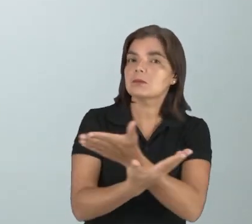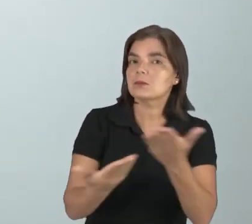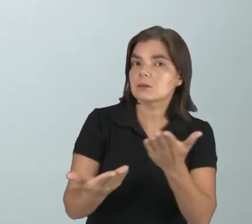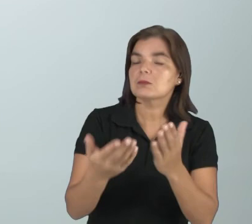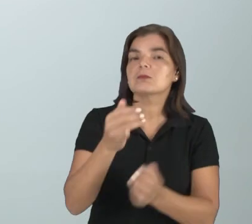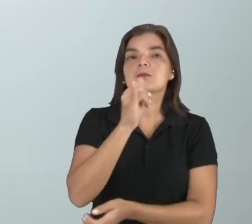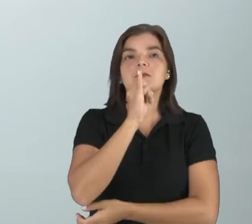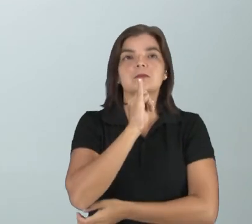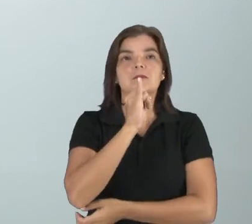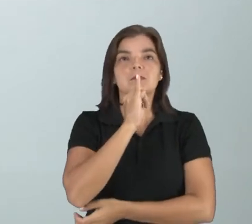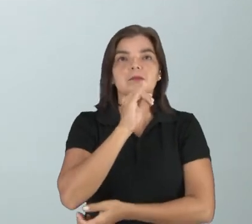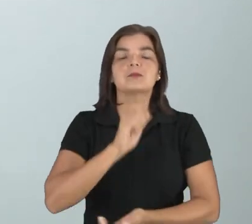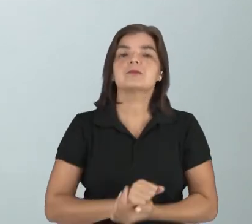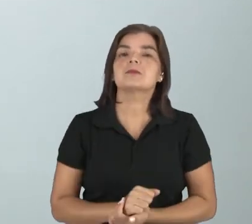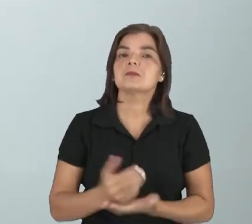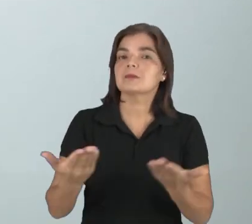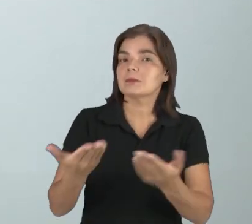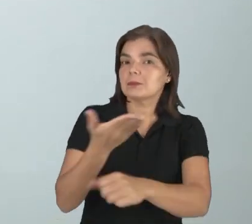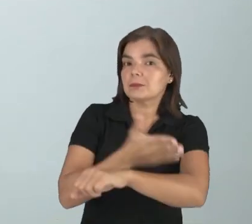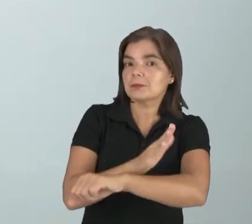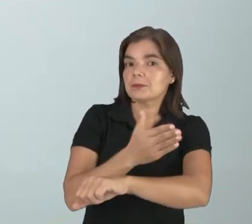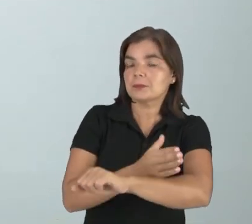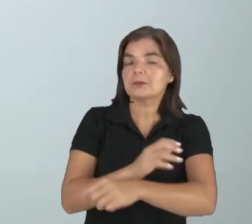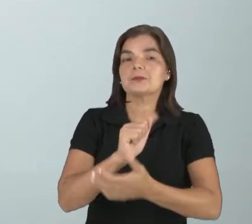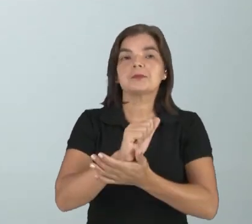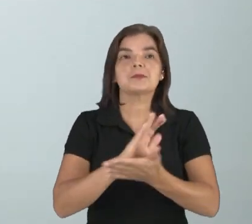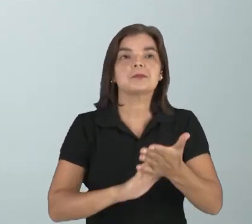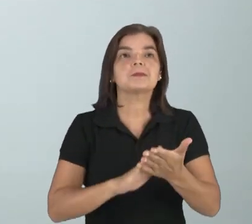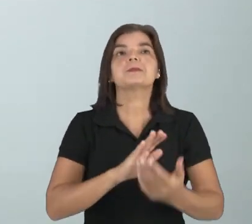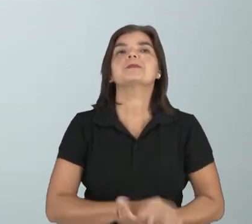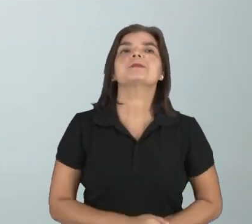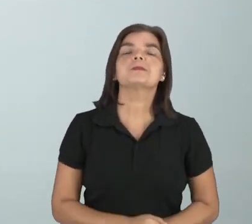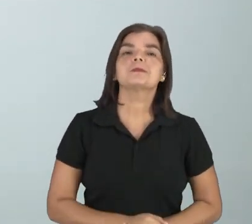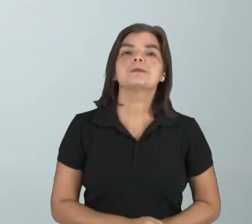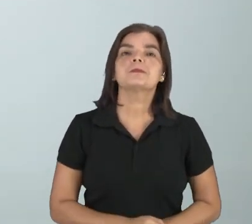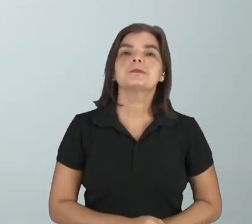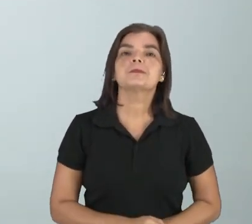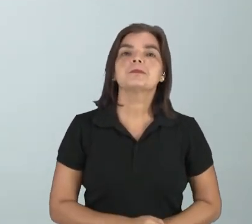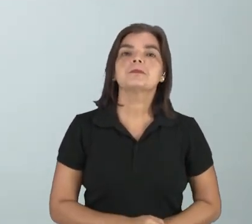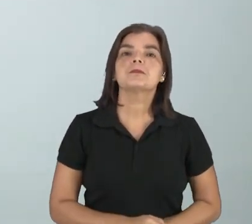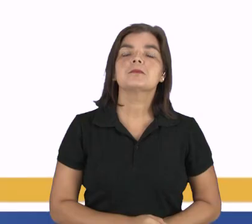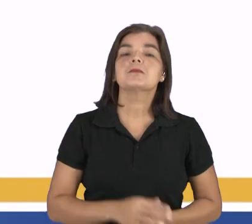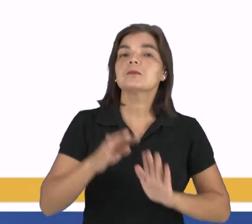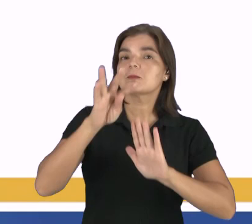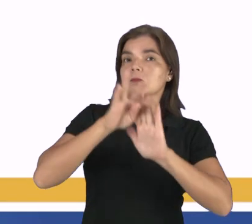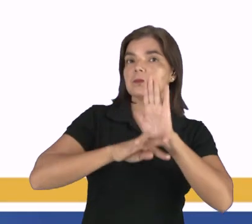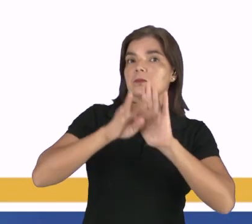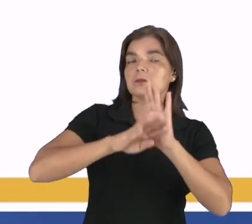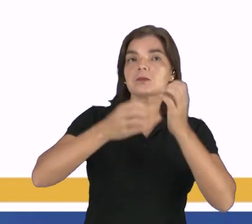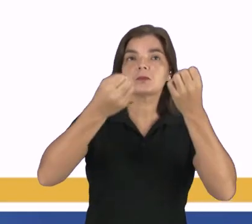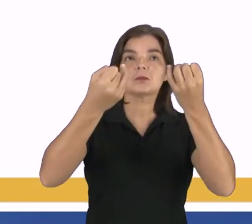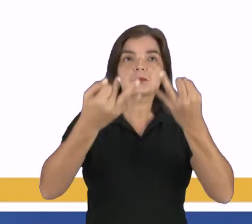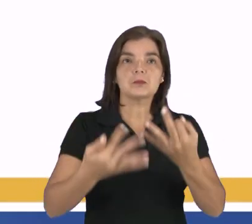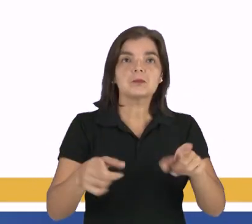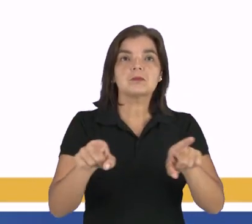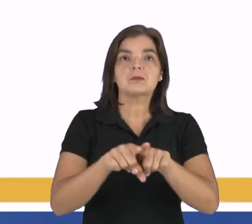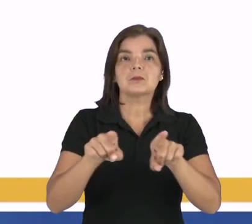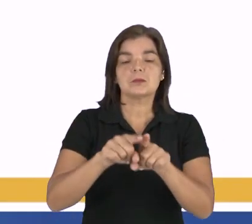vocês como exemplo, tá bom? E vamos à nossa atividade. Aqui, um pequeno texto falando